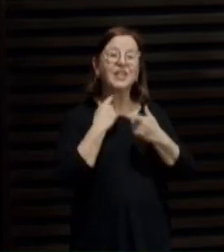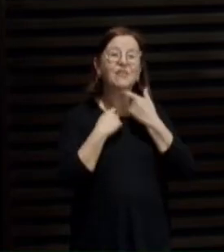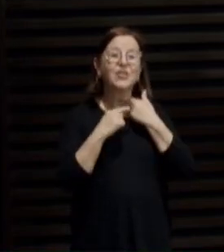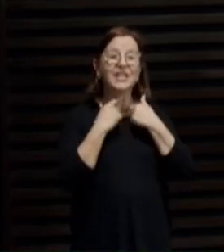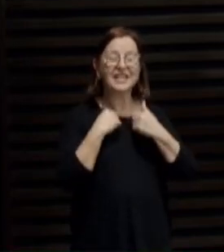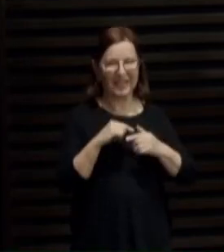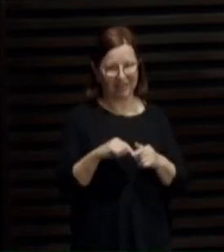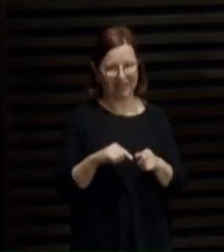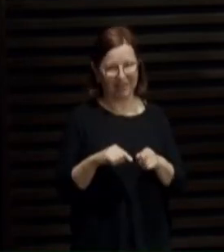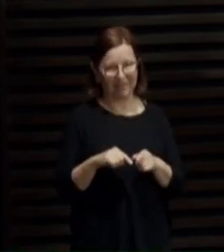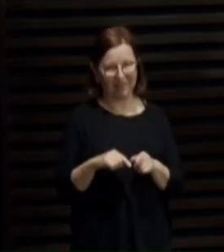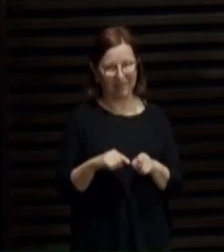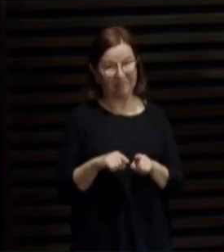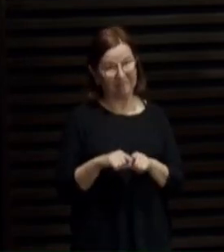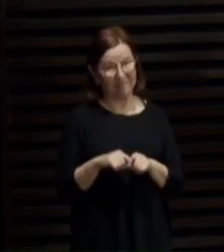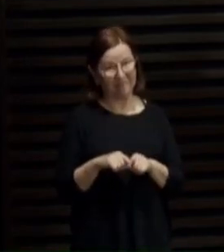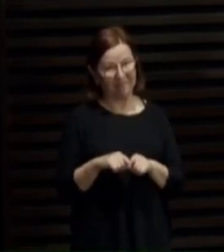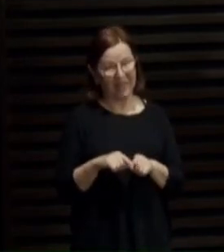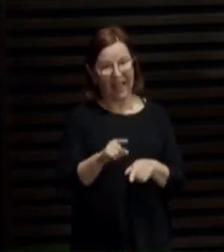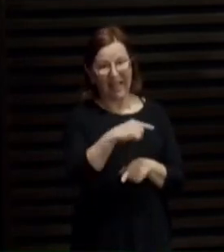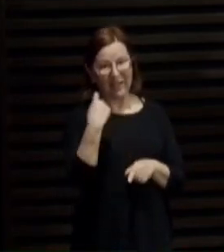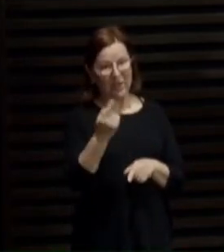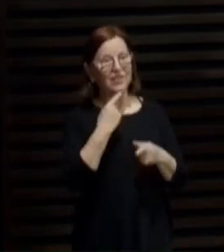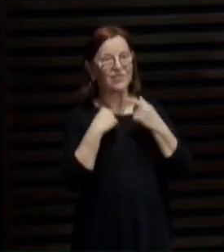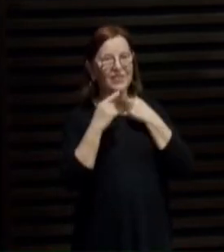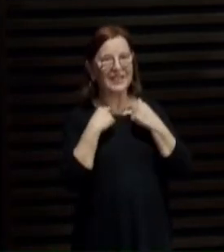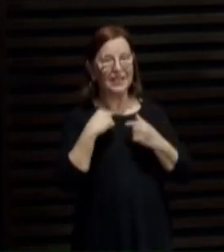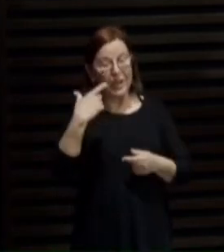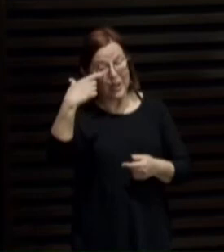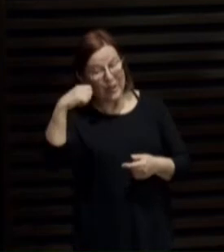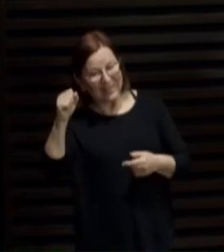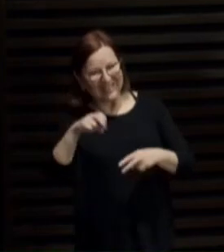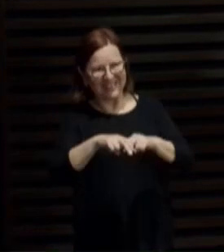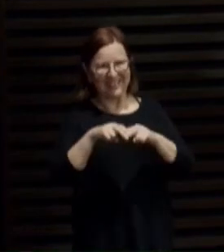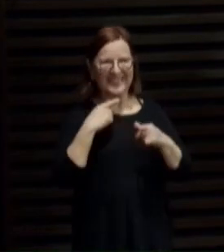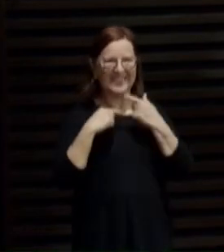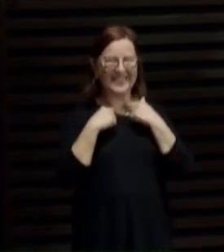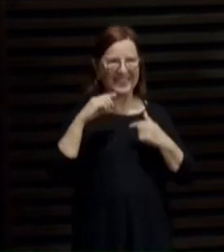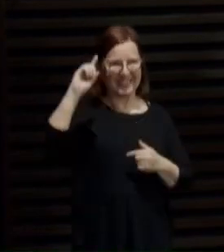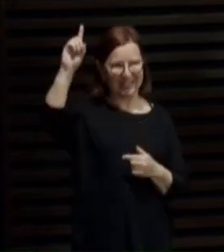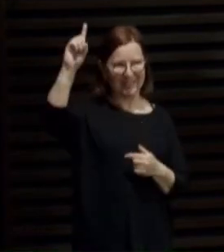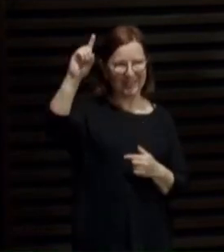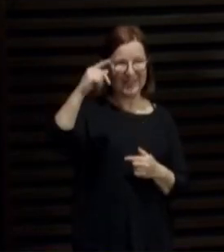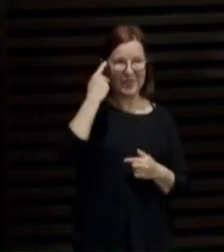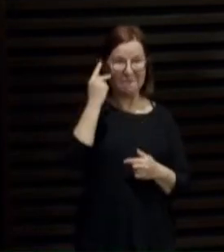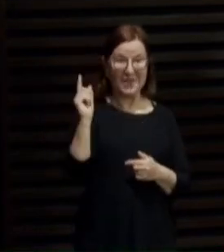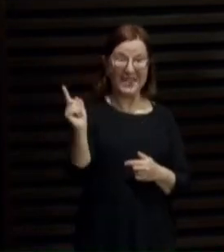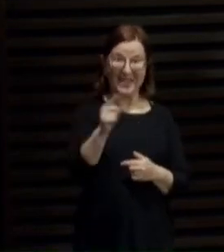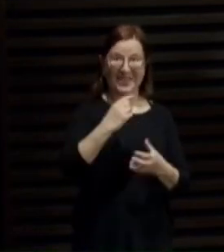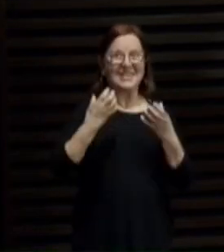de Deus. A nossa vontade foi conquistada pela vontade de Deus, para que nós o